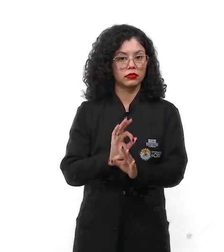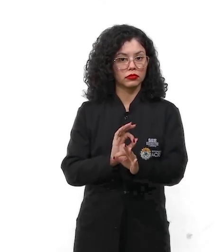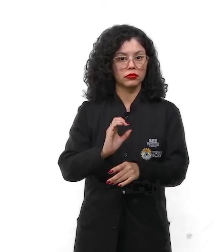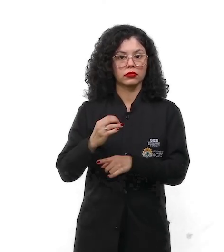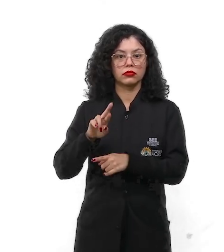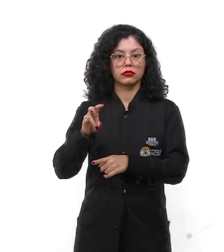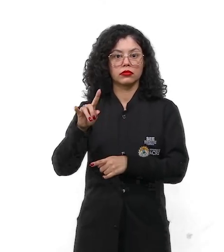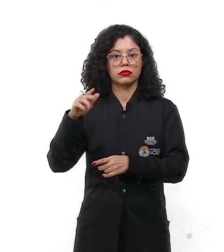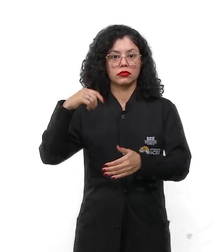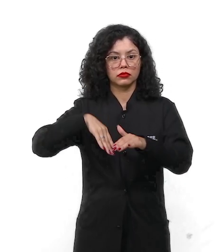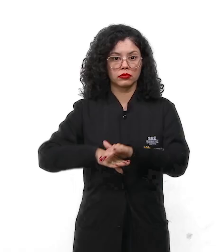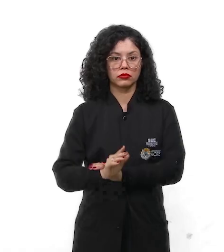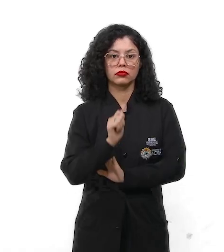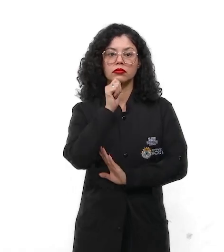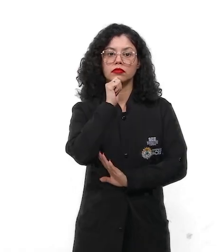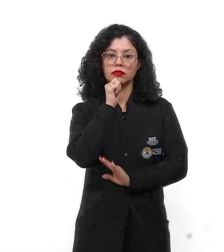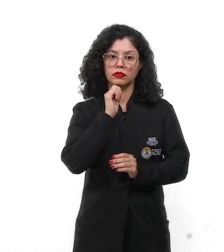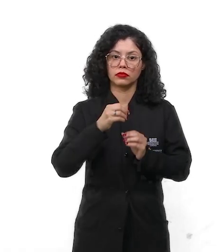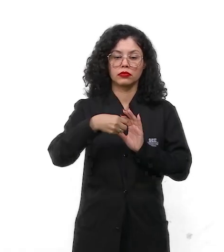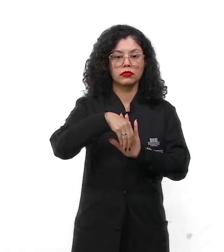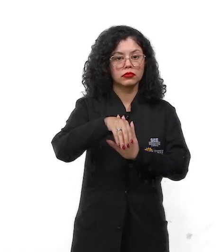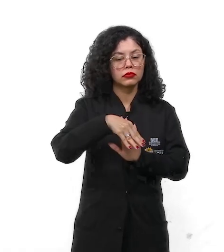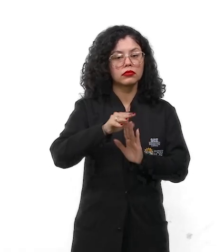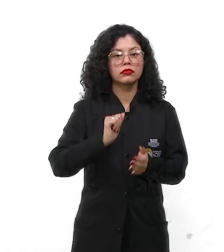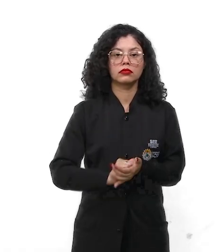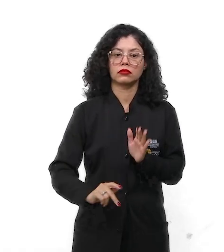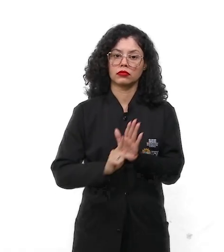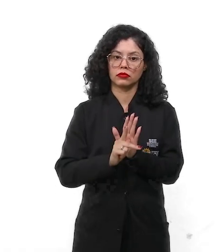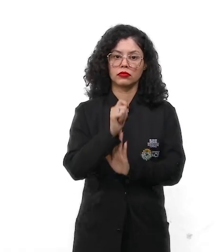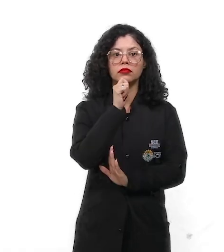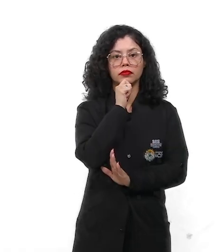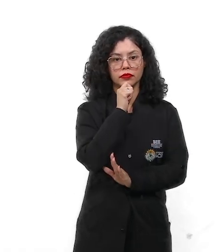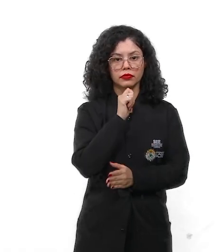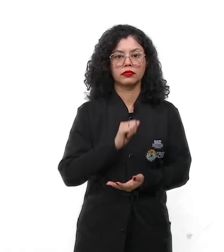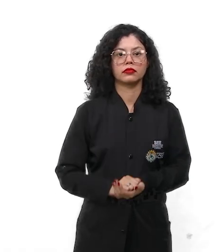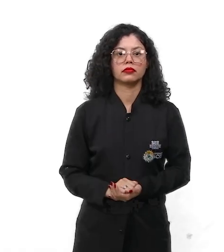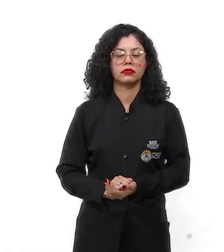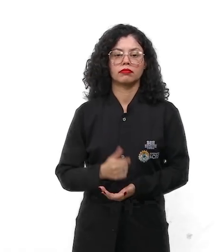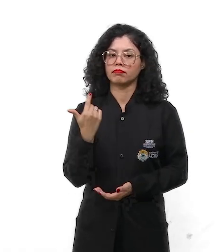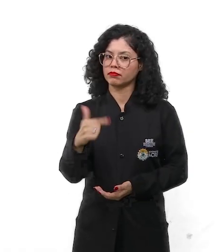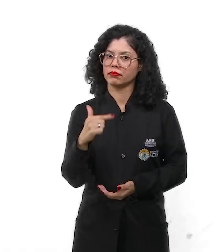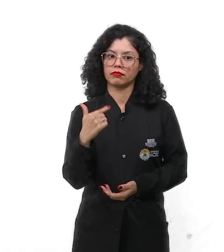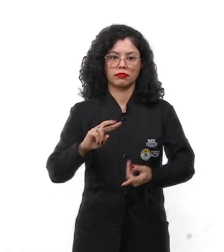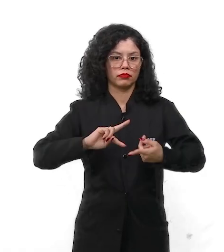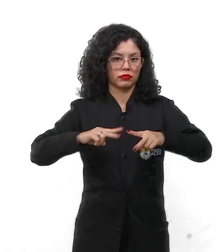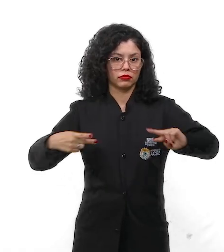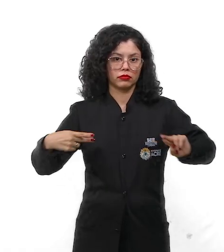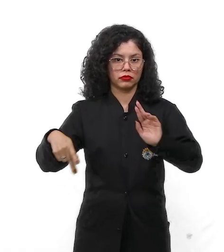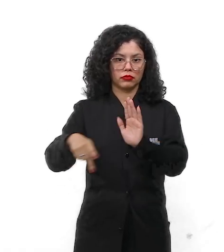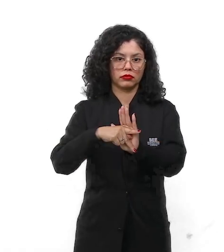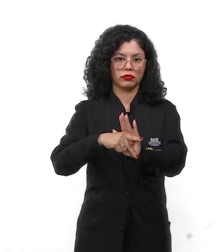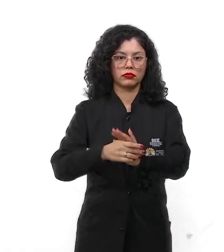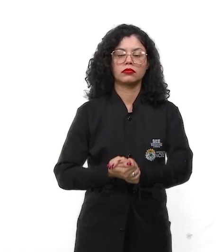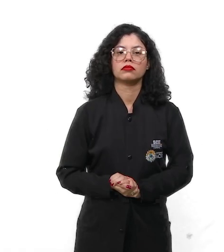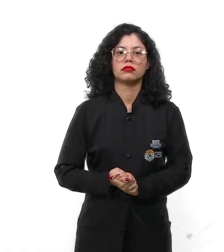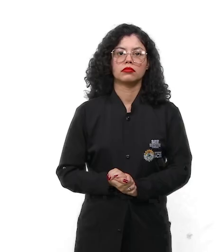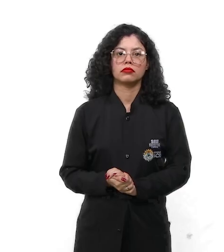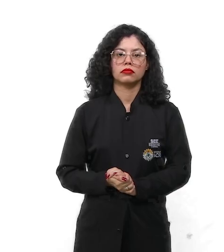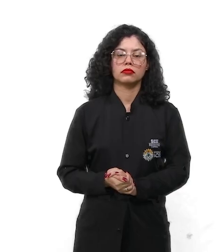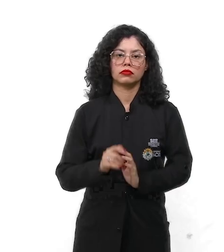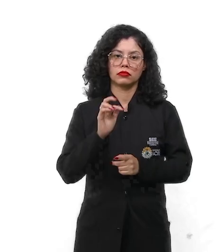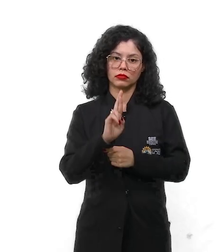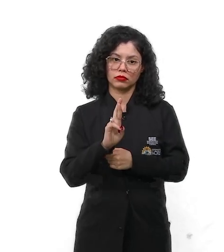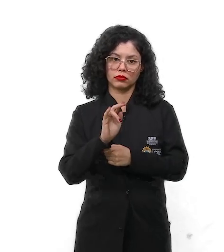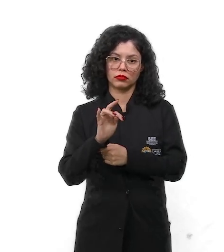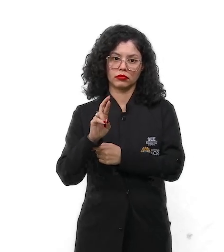que vai armazenar e secretar o que é produzido no interior da célula. Então, não tem DNA próprio. Do retículo